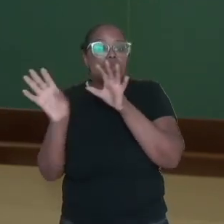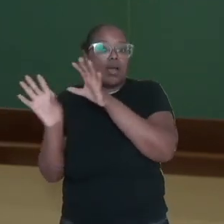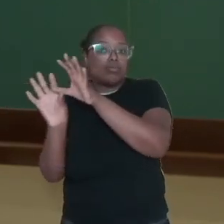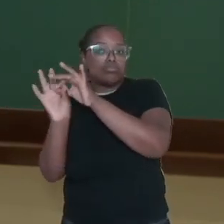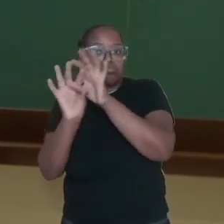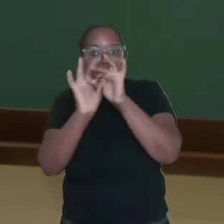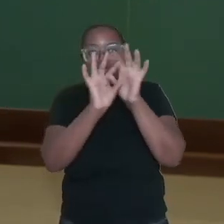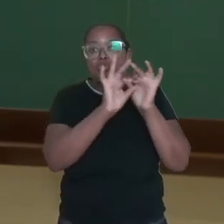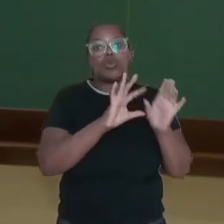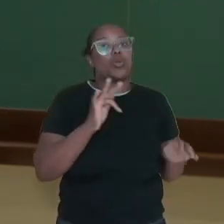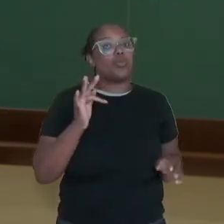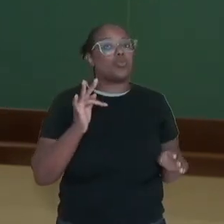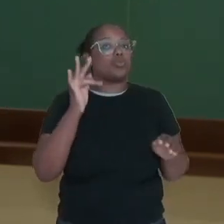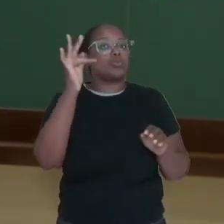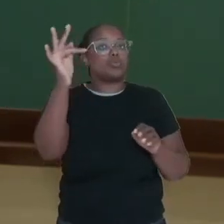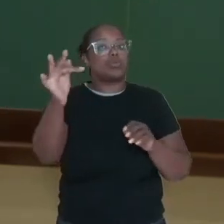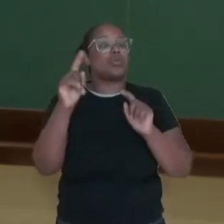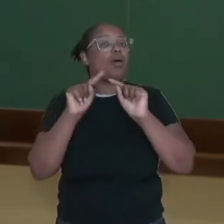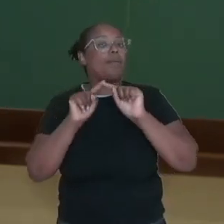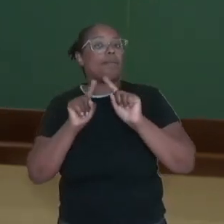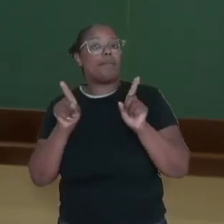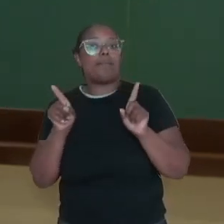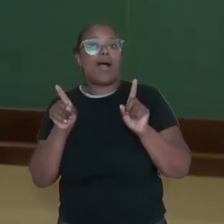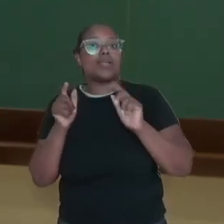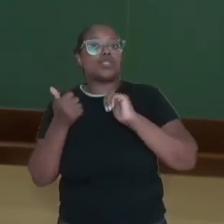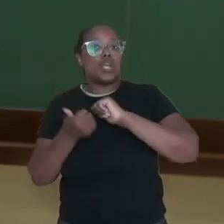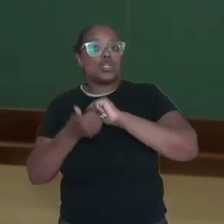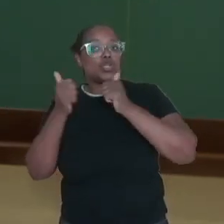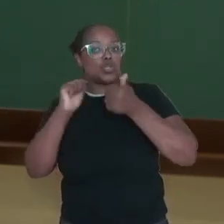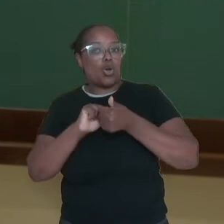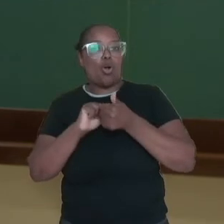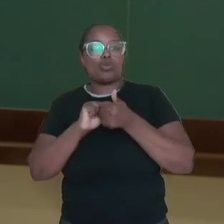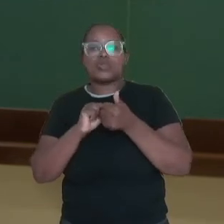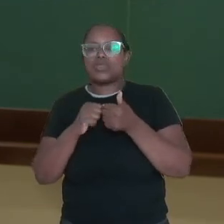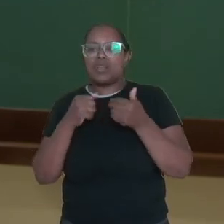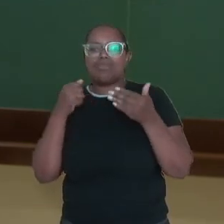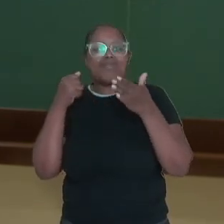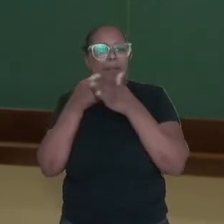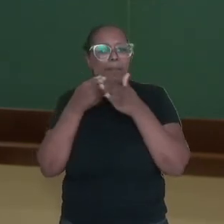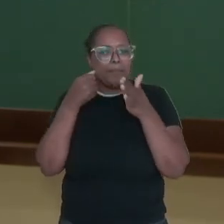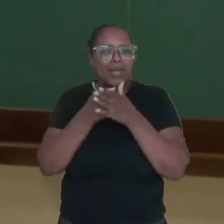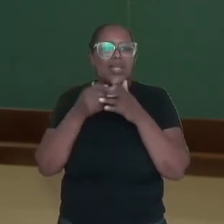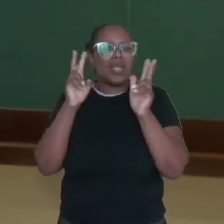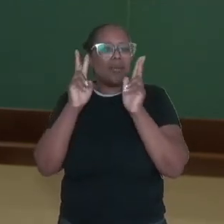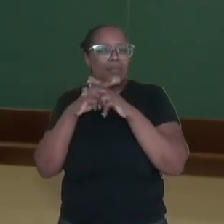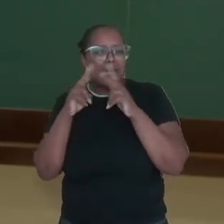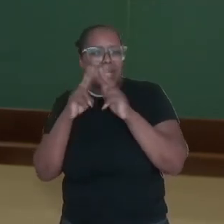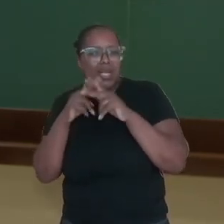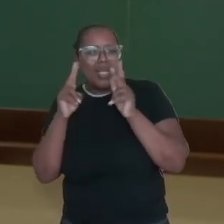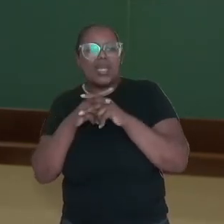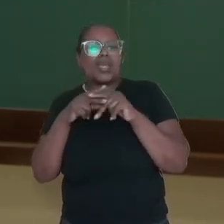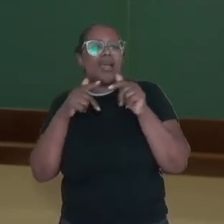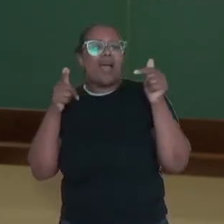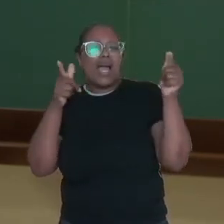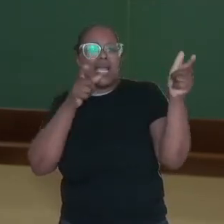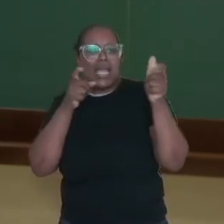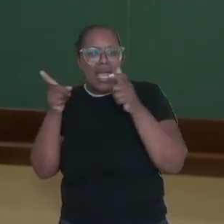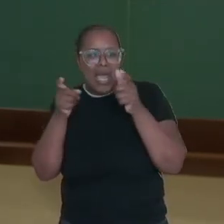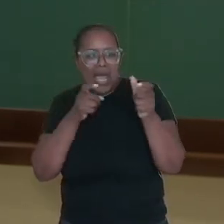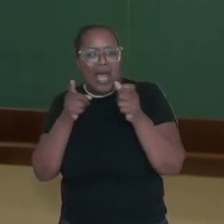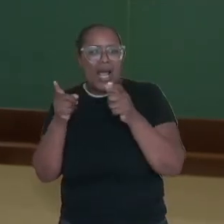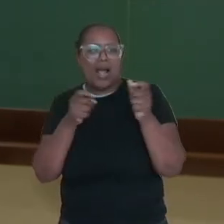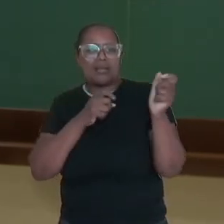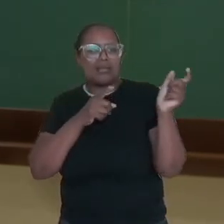futuro, mas jogos violentos não serão aceitos porque vão contra os valores olímpicos,